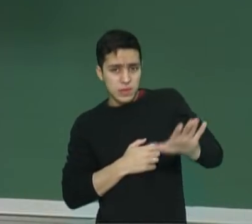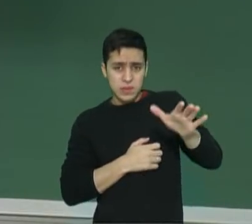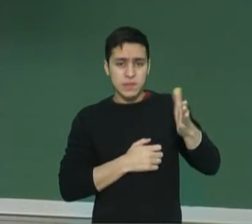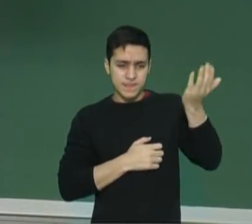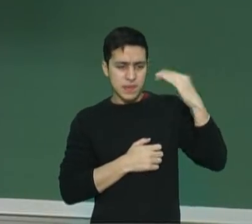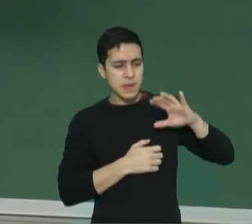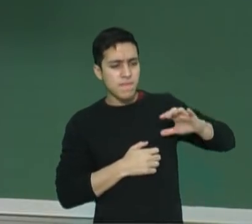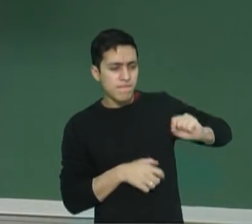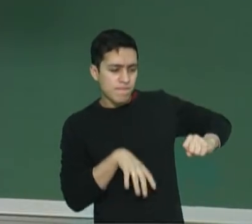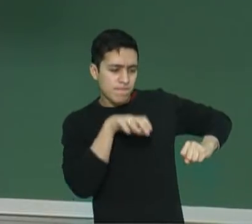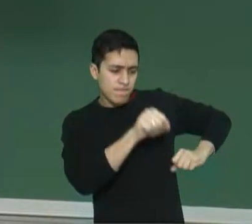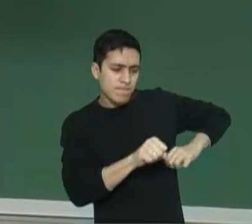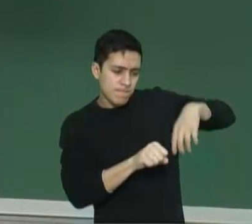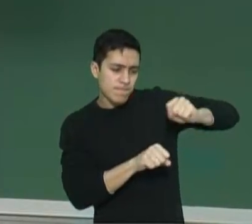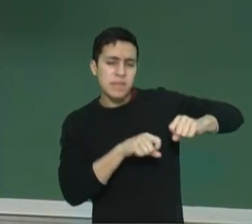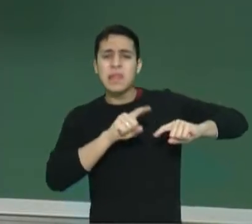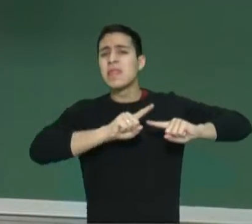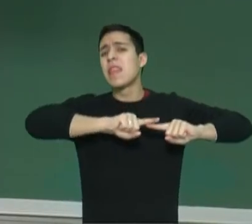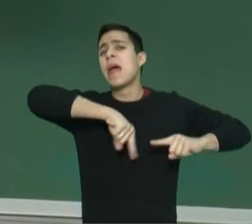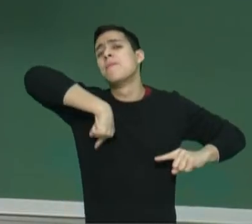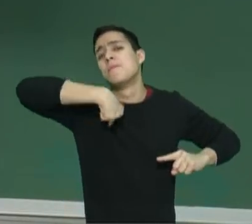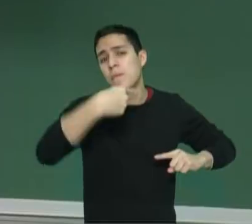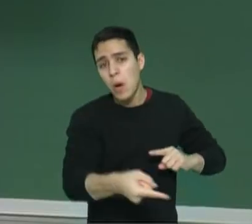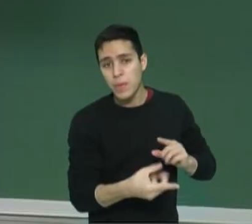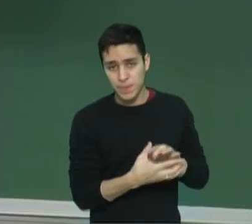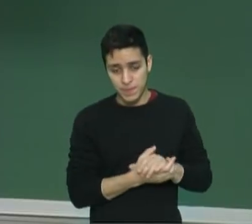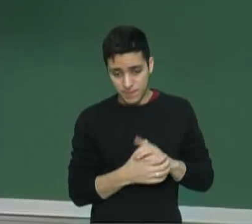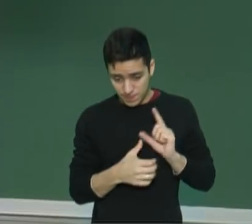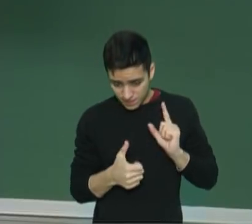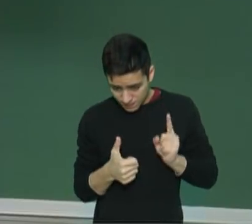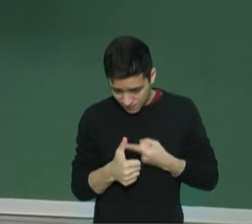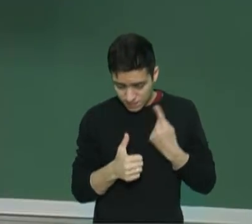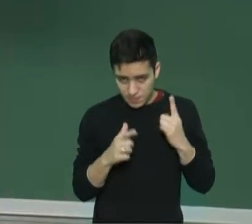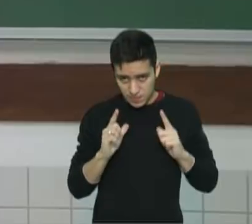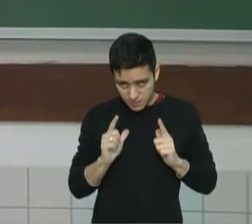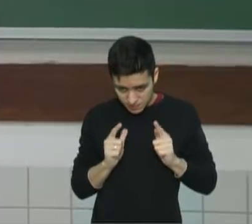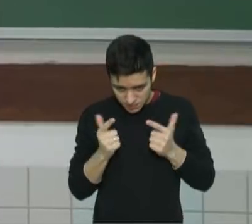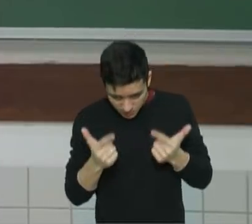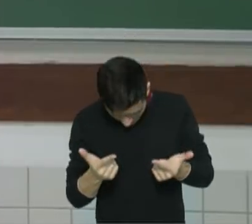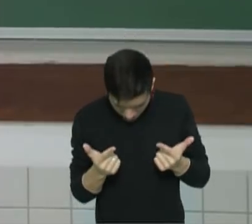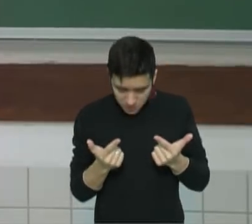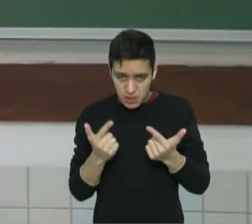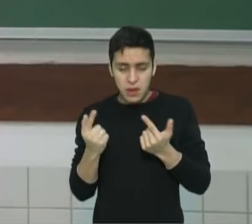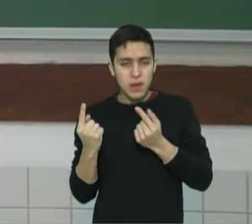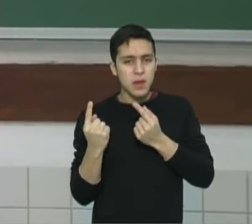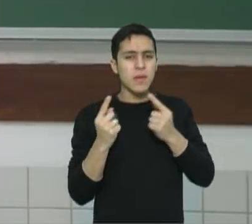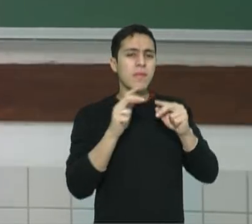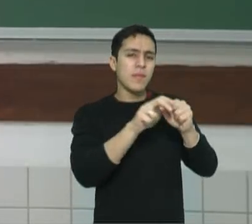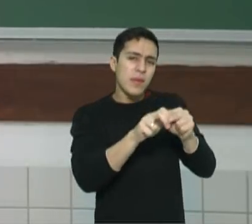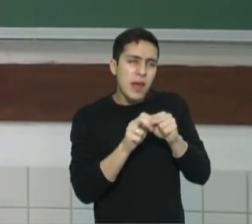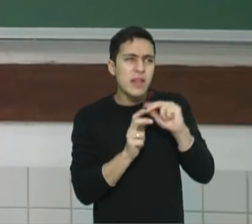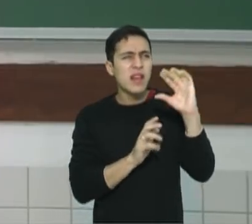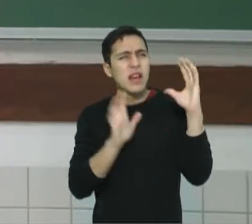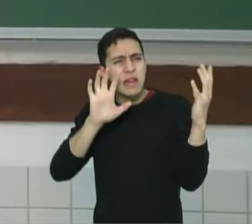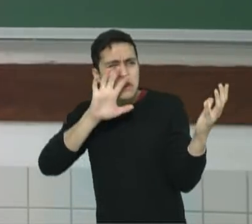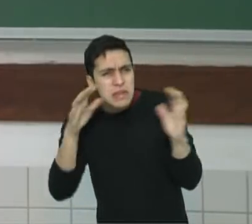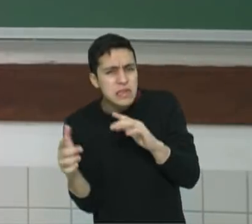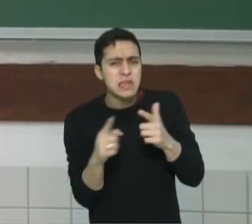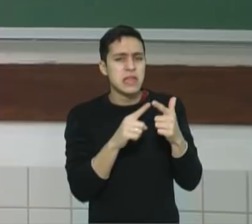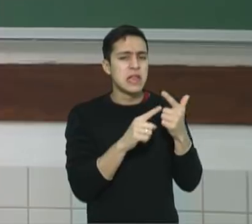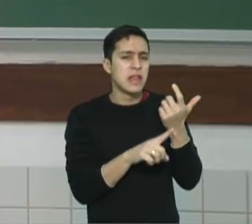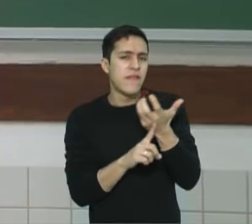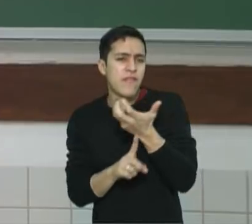sendo habitada posteriormente. Eles têm que lutar, obviamente, contra clima, vegetação,